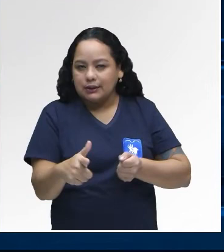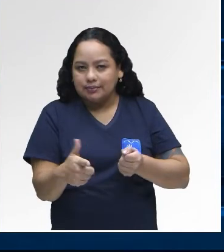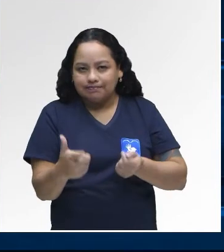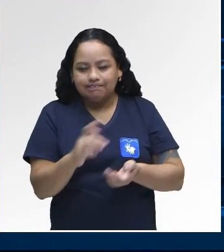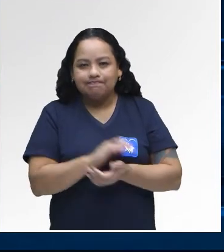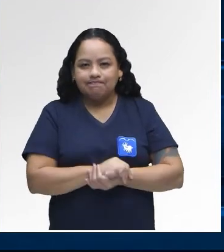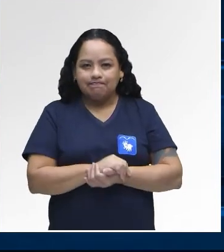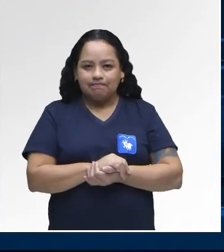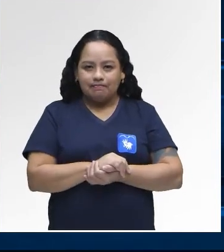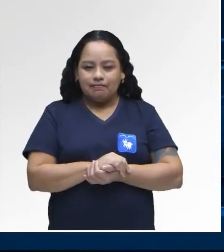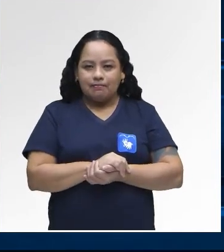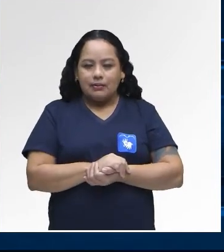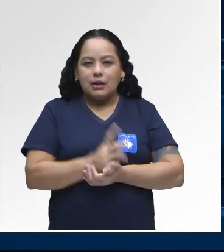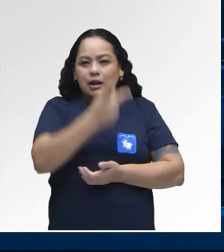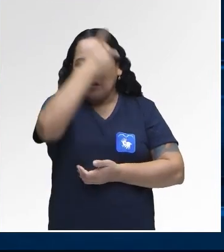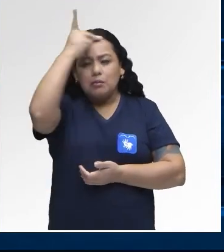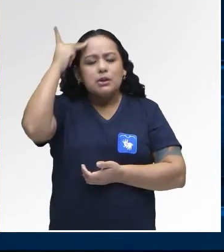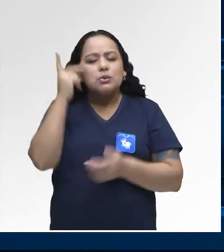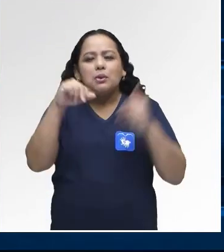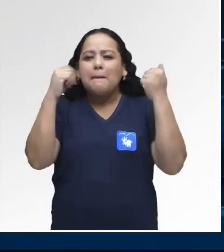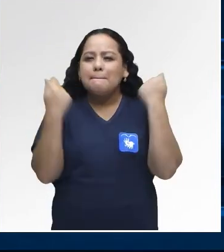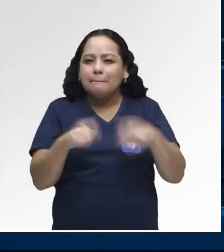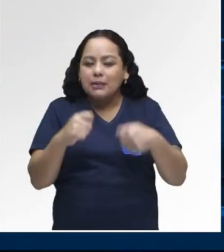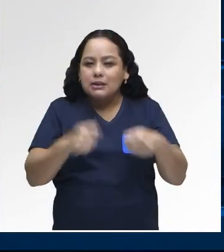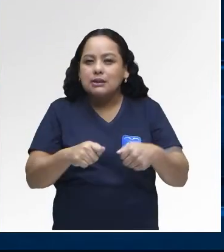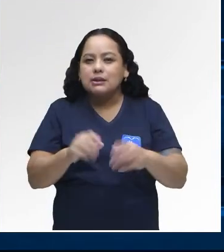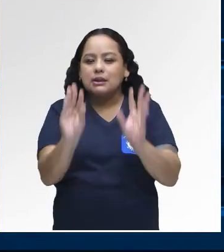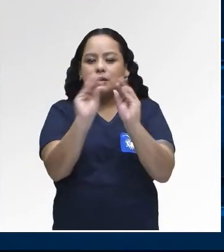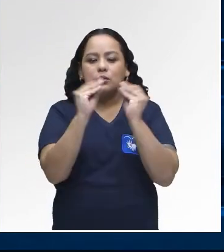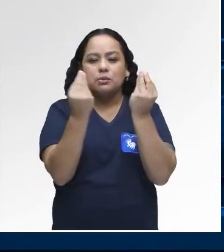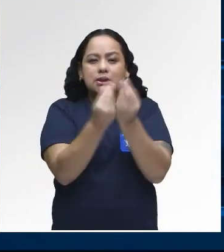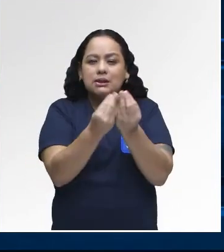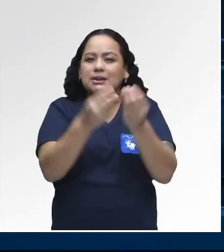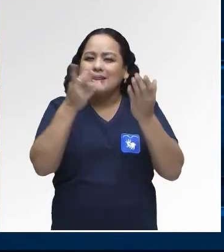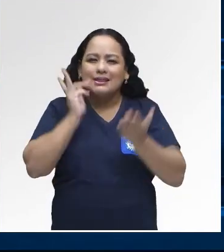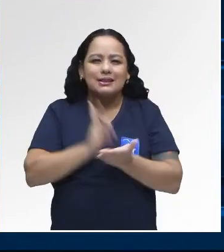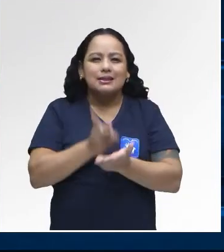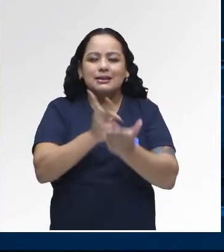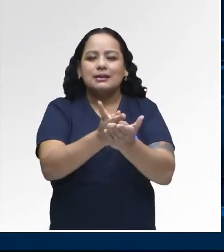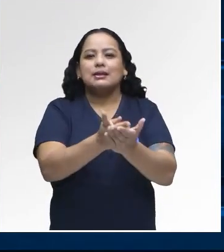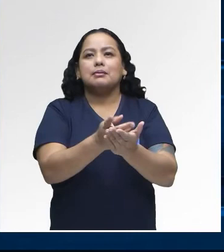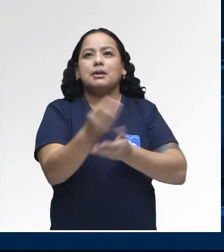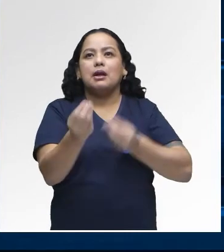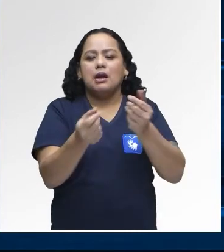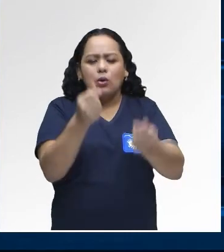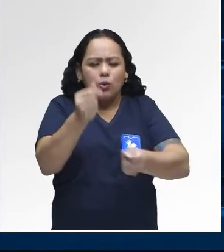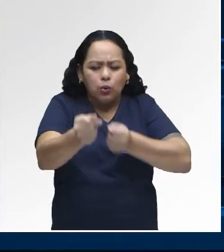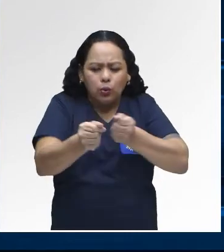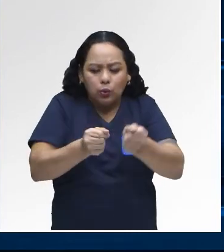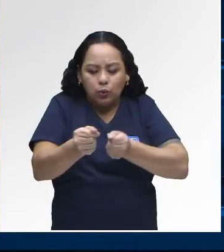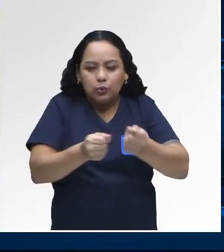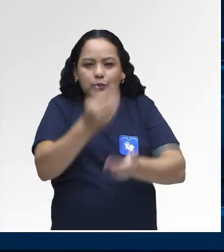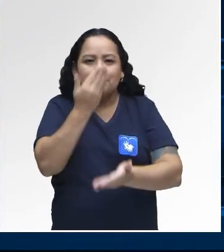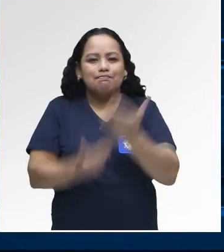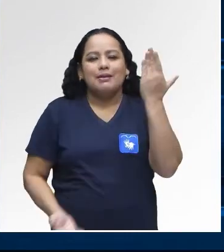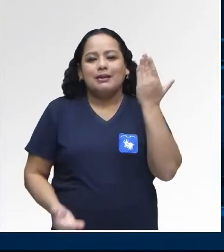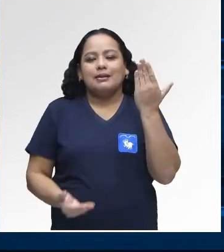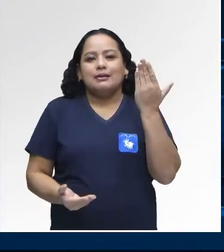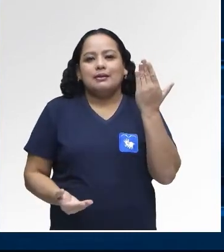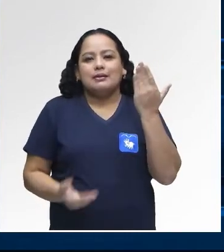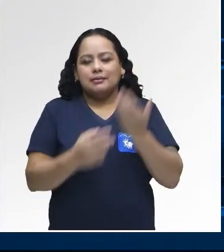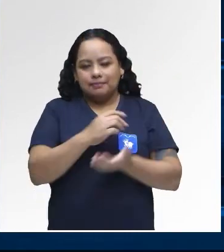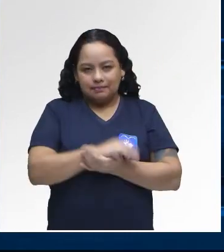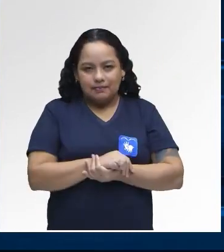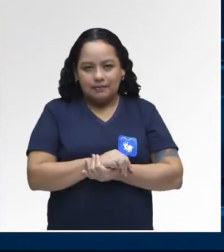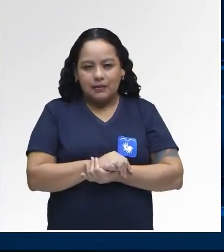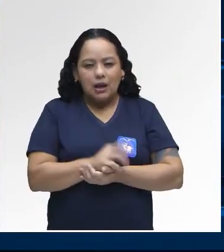substância, ela necessita daquela substância, né? Ela perde o controle, e aí quando ela usa